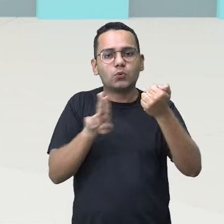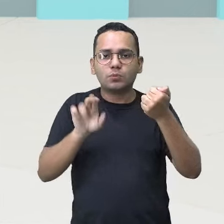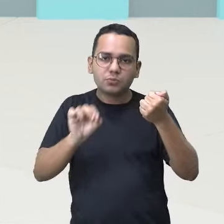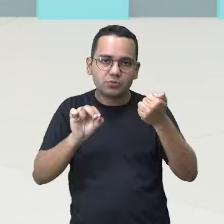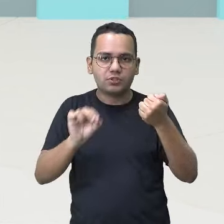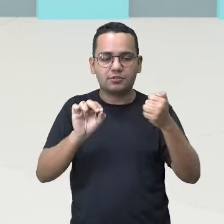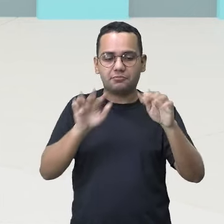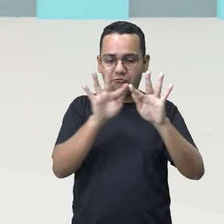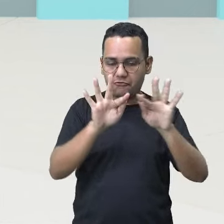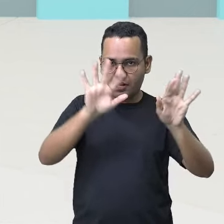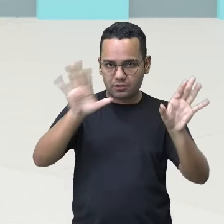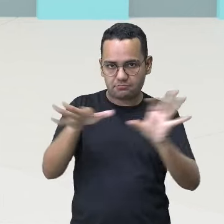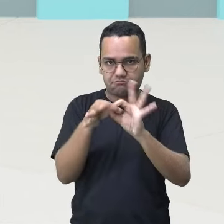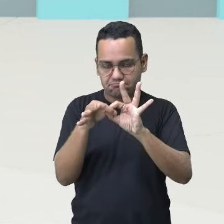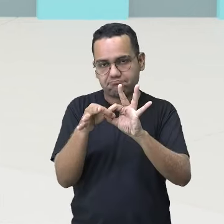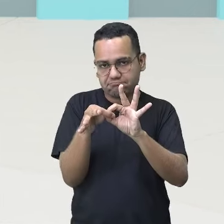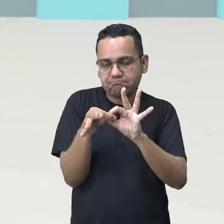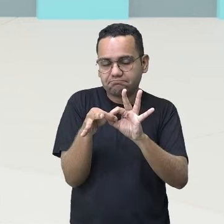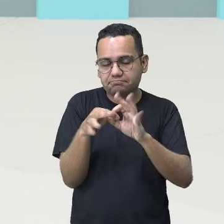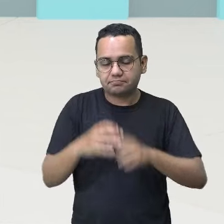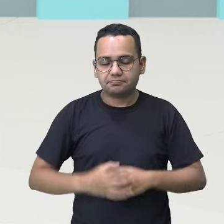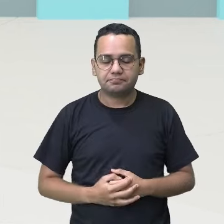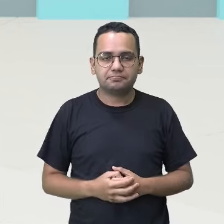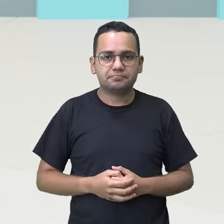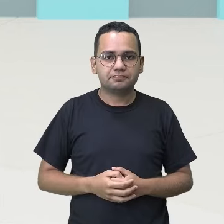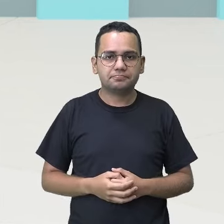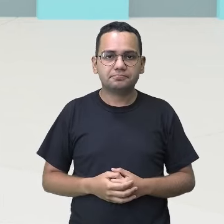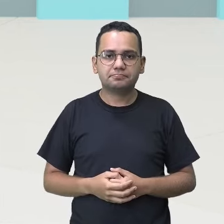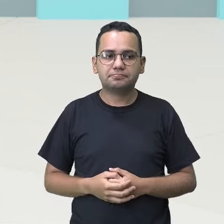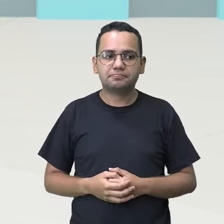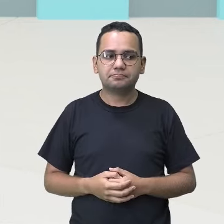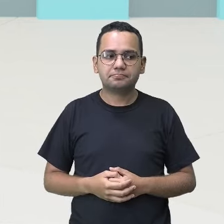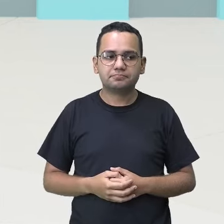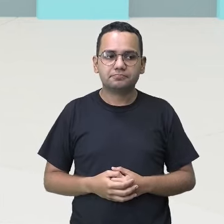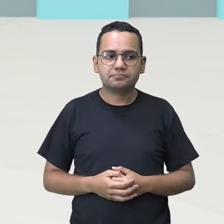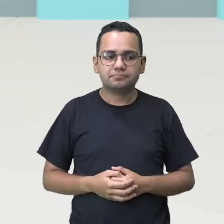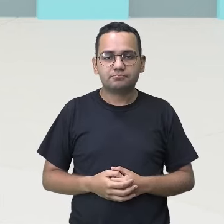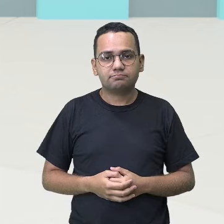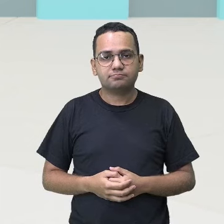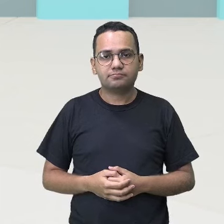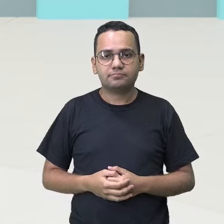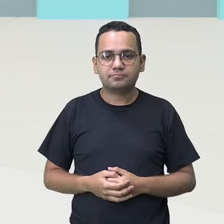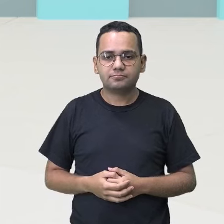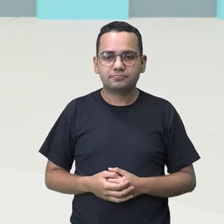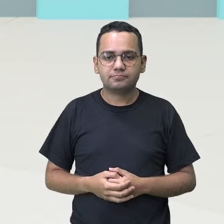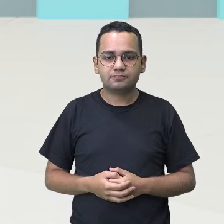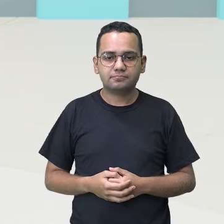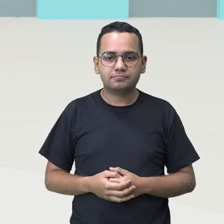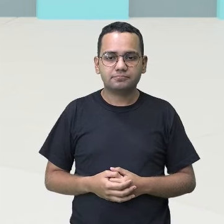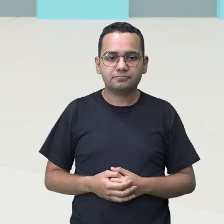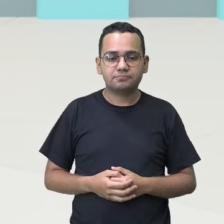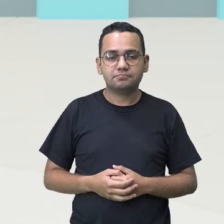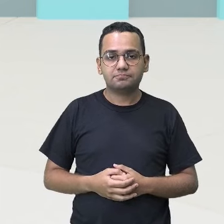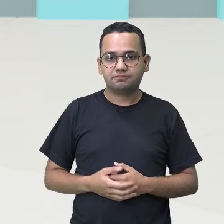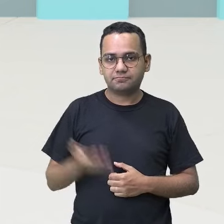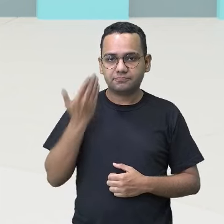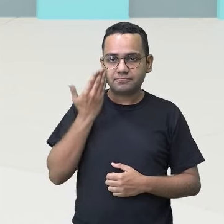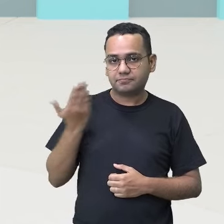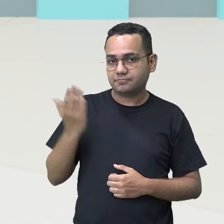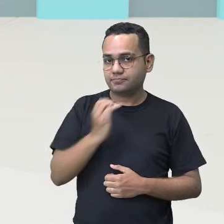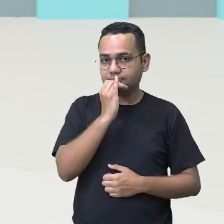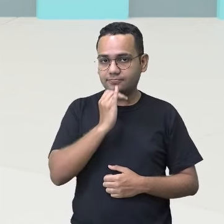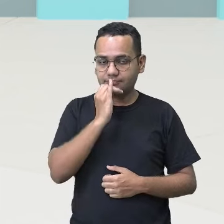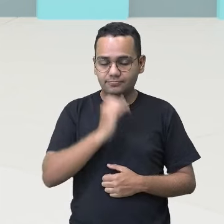aí a junção de oração principal com oração subordinada agora que você ent essa lógica eu quero que vocês vejam um exemplo